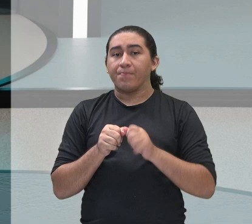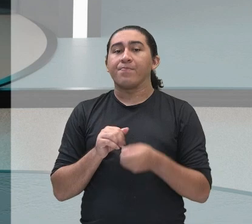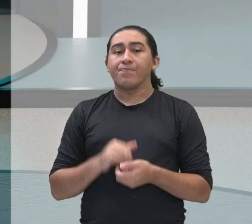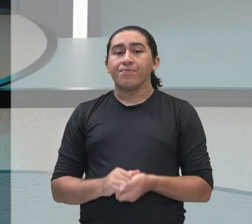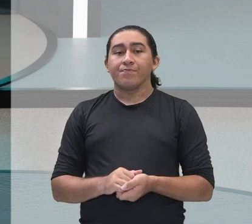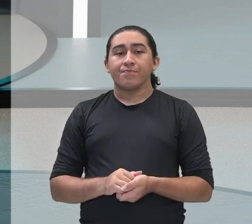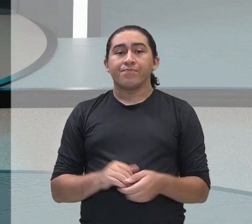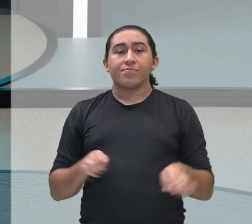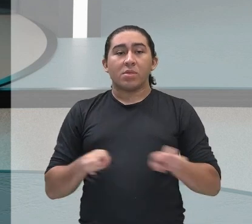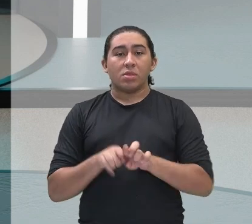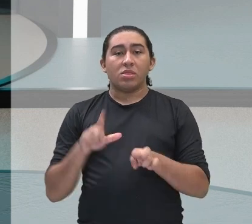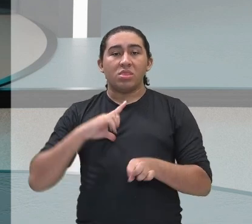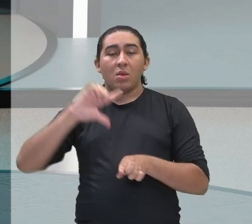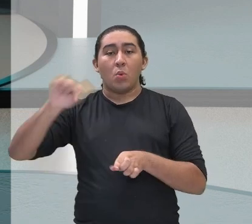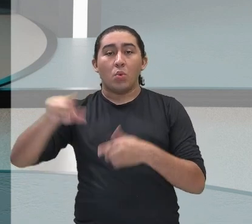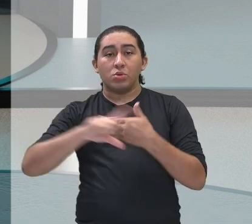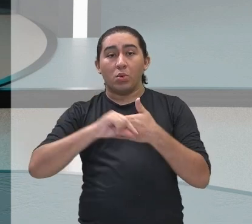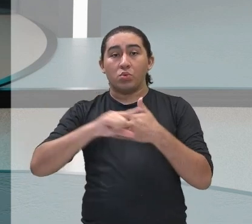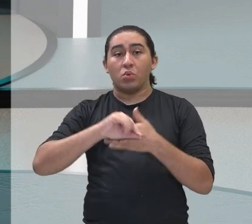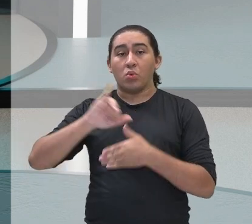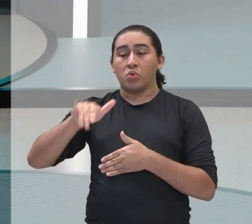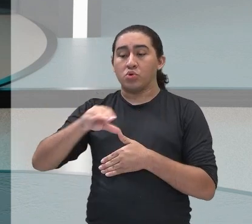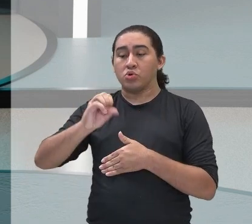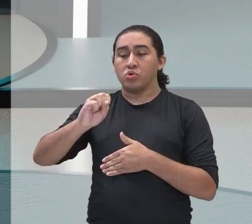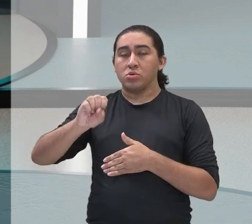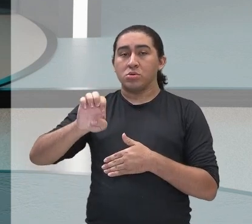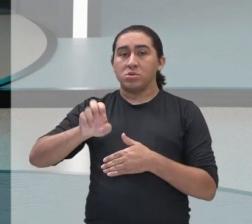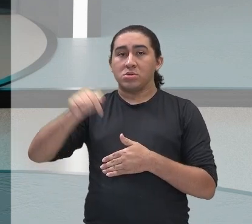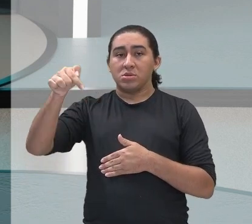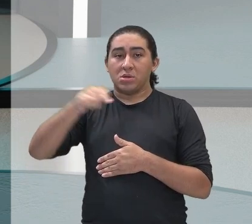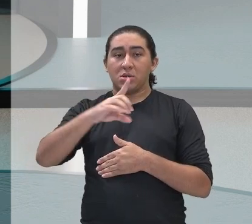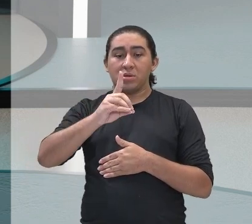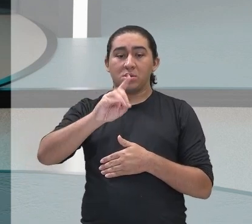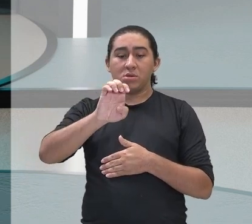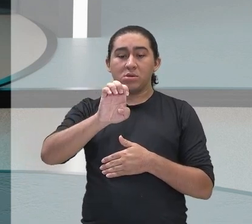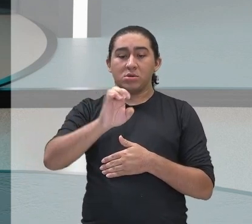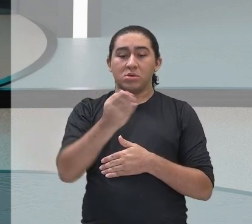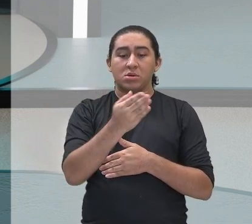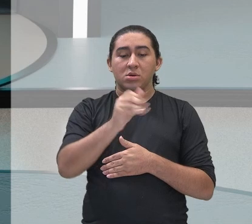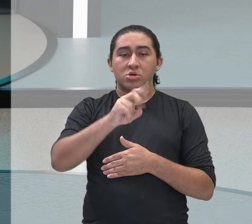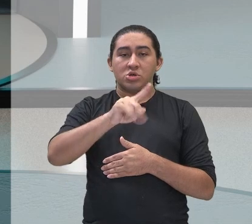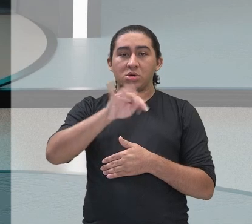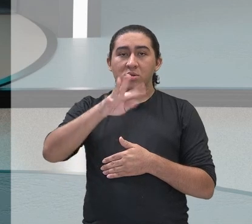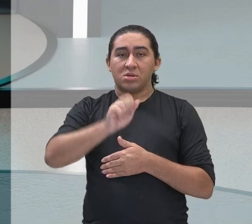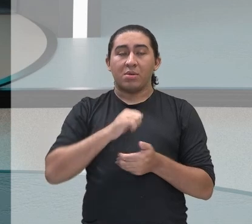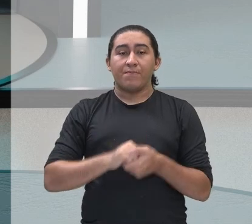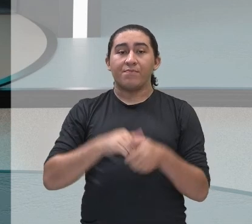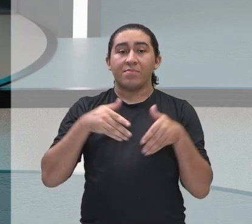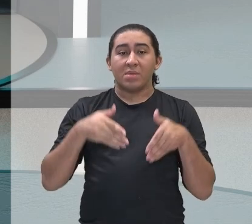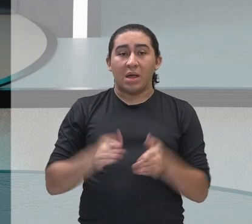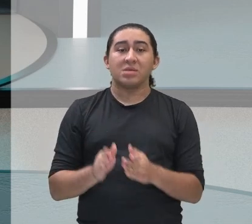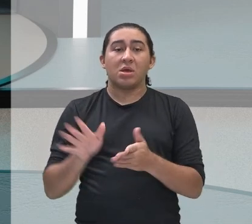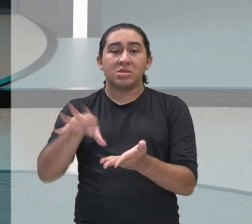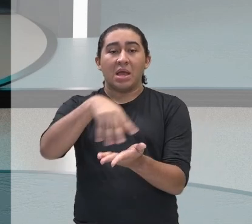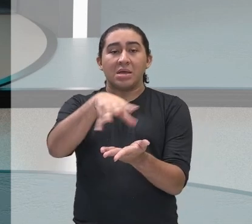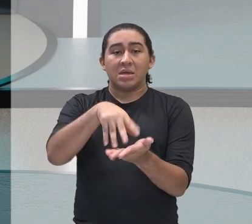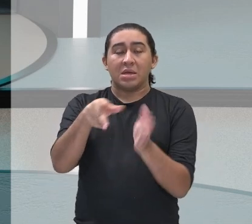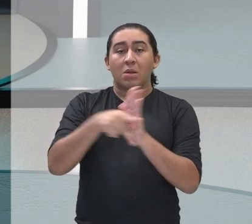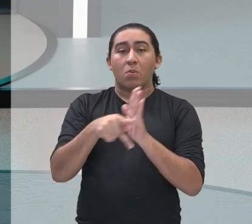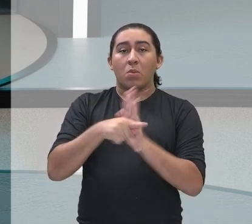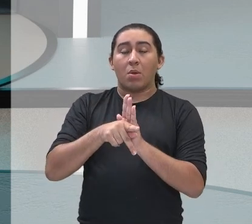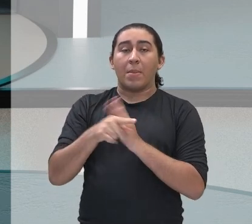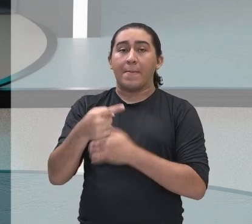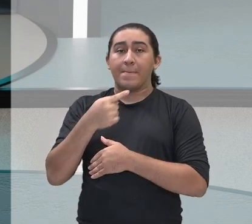também José de Anchieta. José de Anchieta era um jesuíta, né? Nasceu nas Ilhas Canárias, ele era